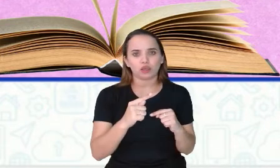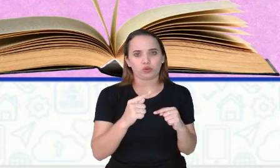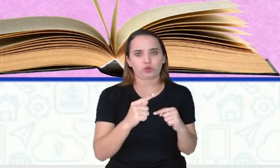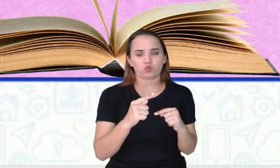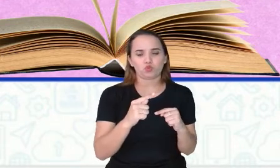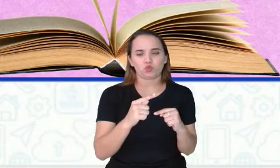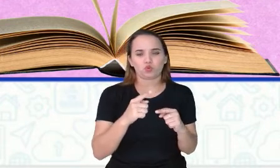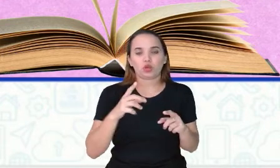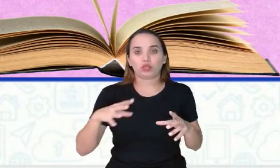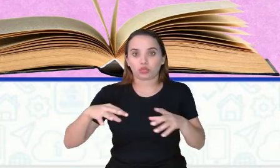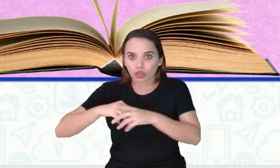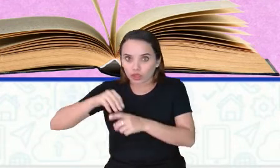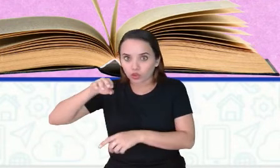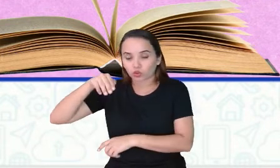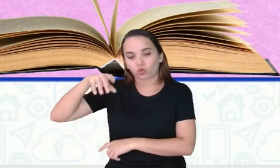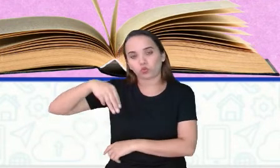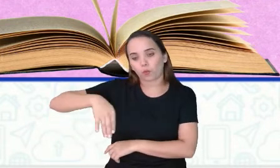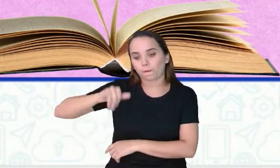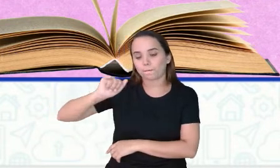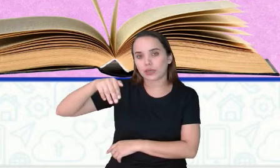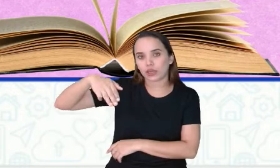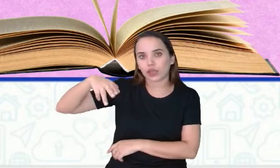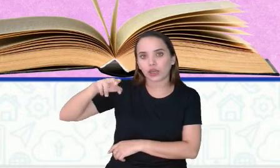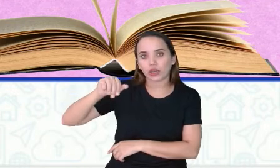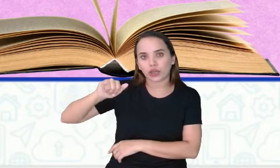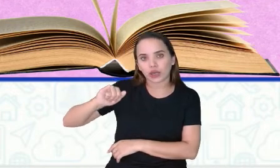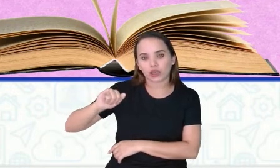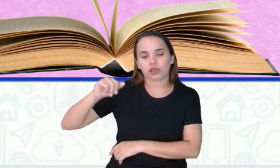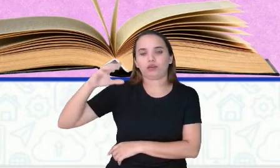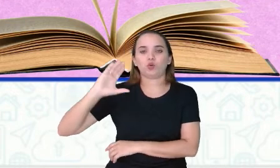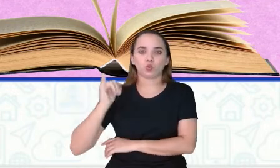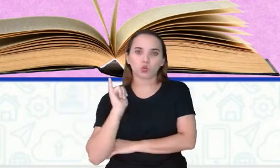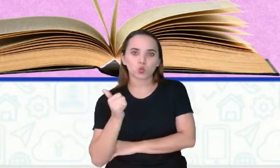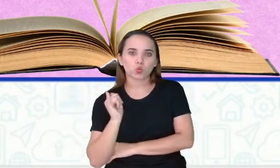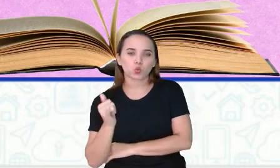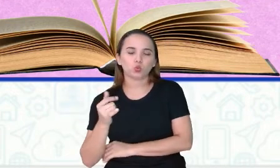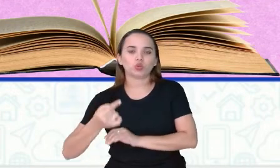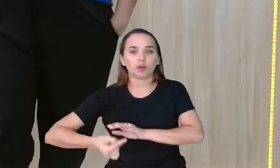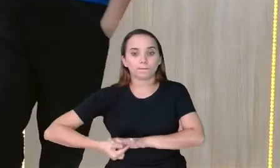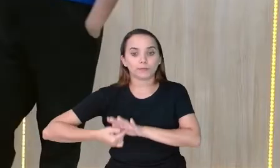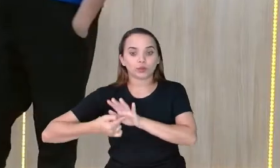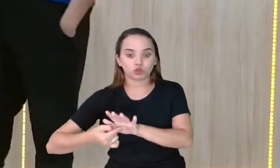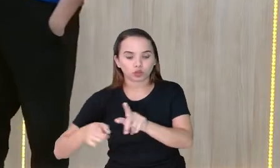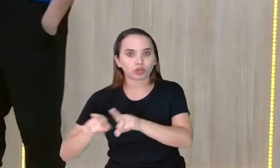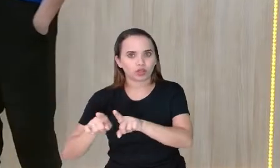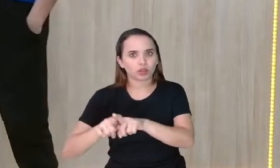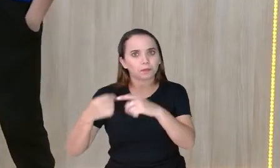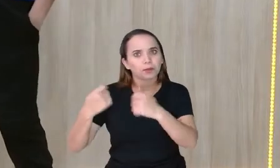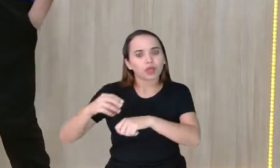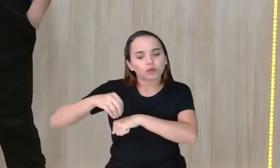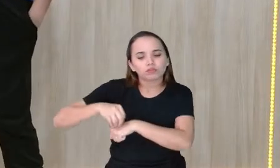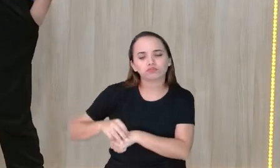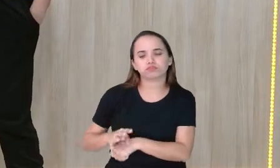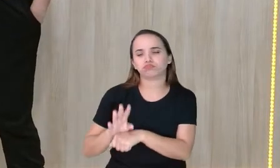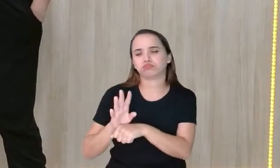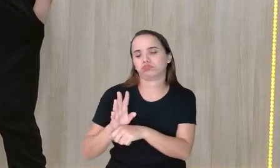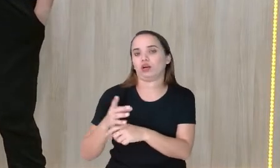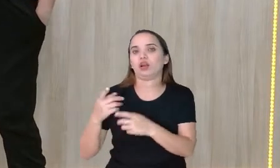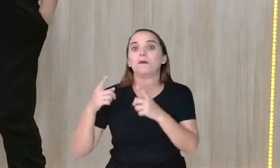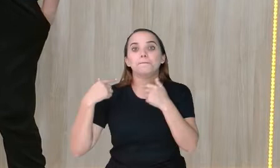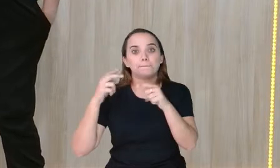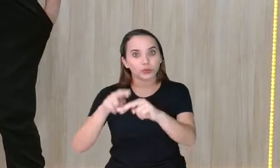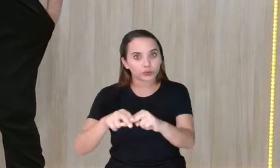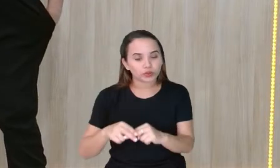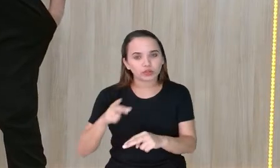muito mais importante que mostrar no texto é sugerir. Por isso que a gente vai trabalhar o implícito, a gente